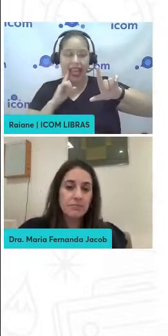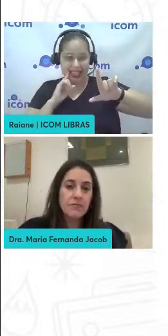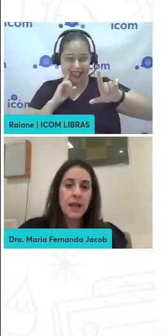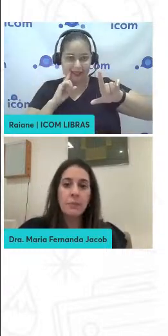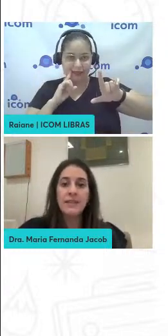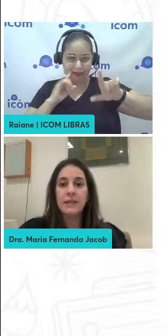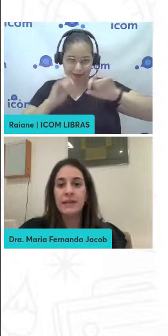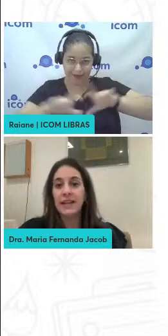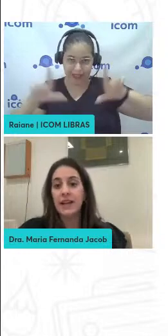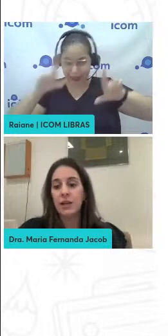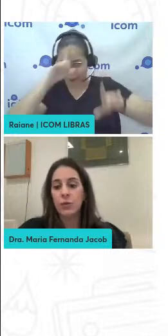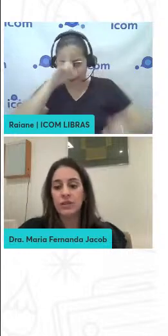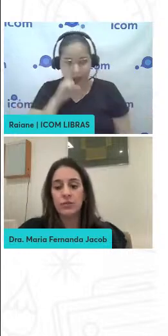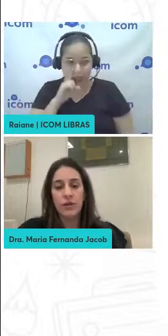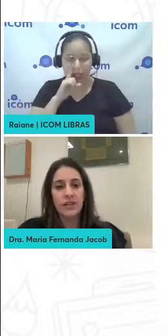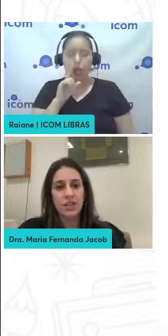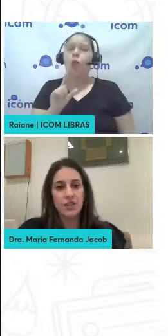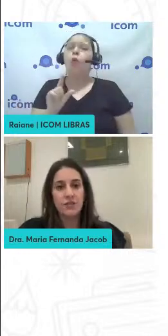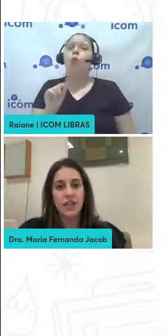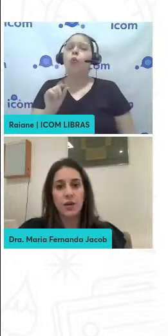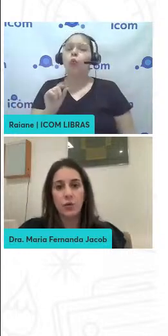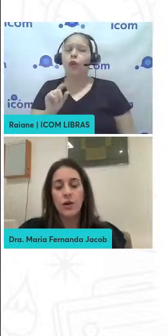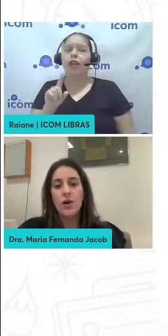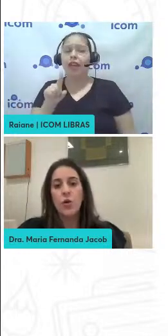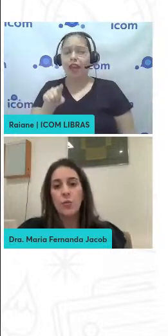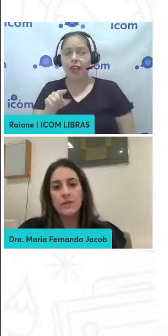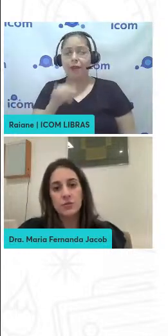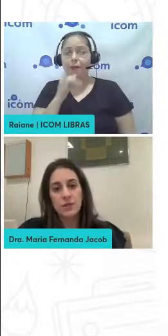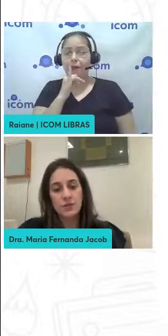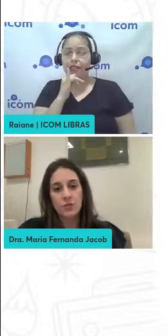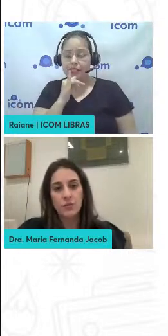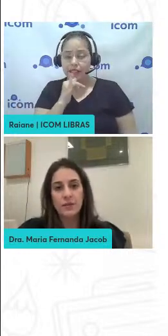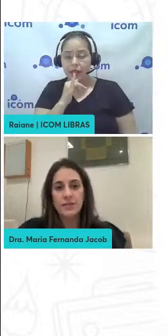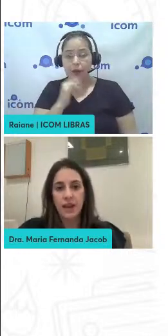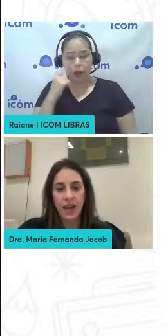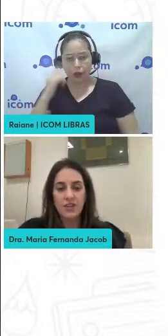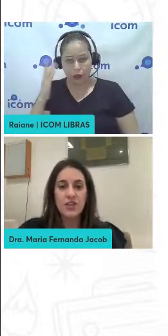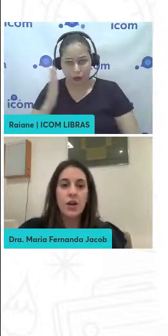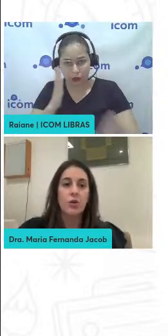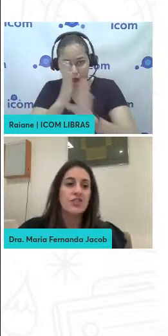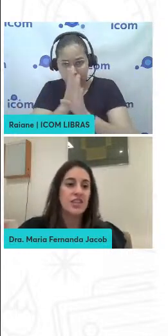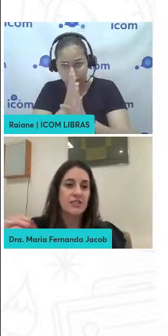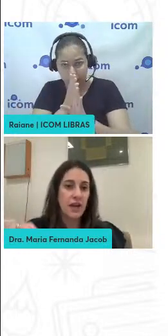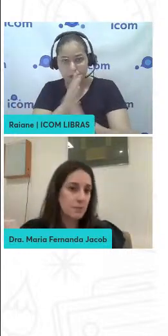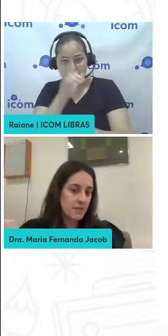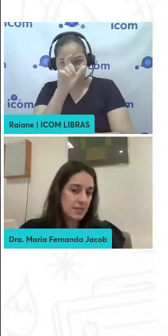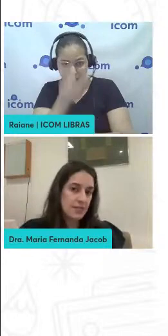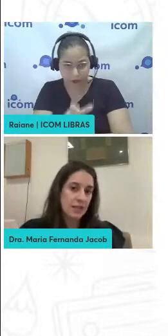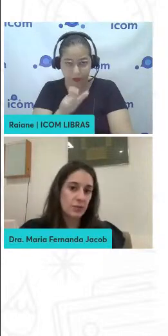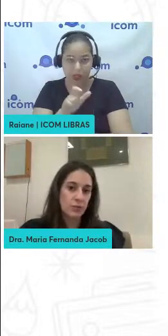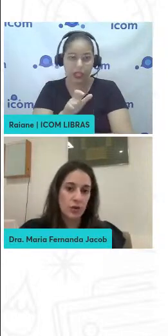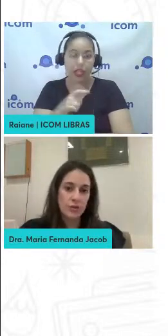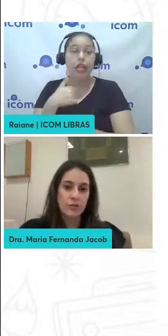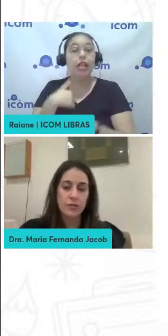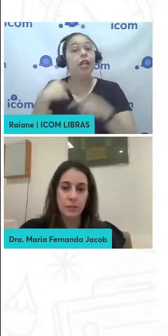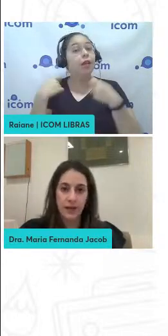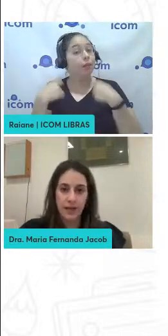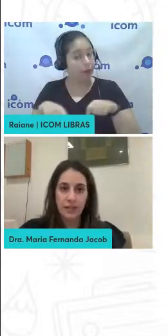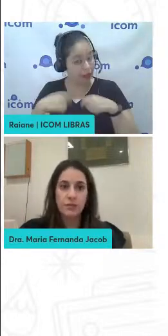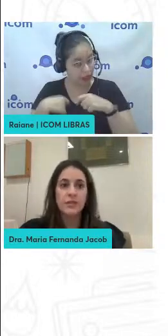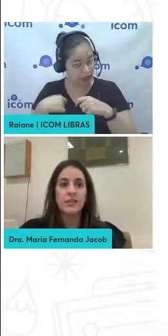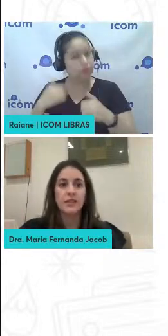amarela. A bandeira amarela é quando eu identifico uma situação de um paciente onde ele vai precisar do